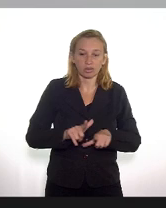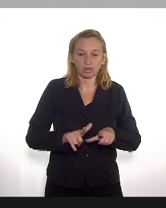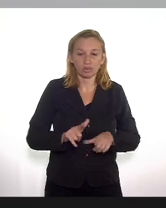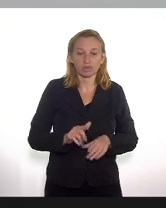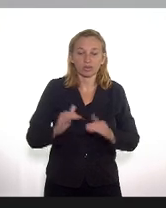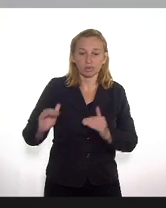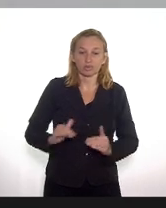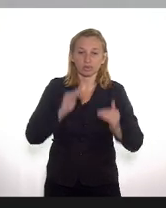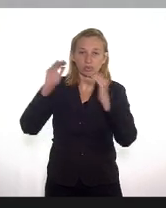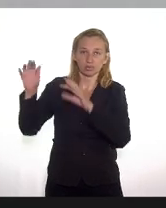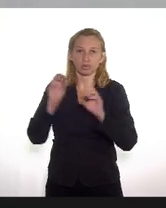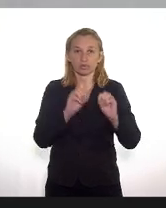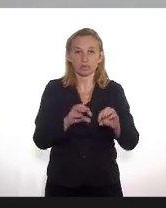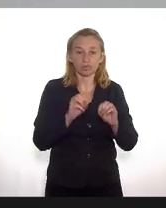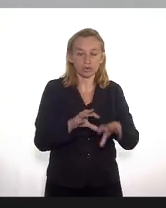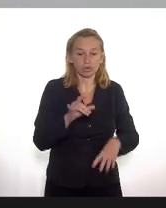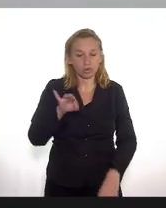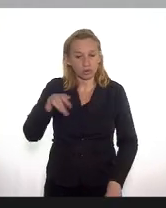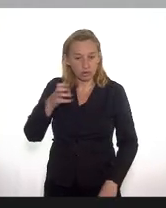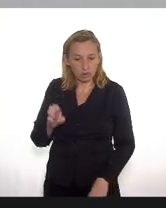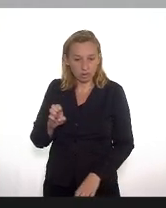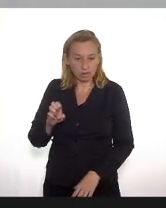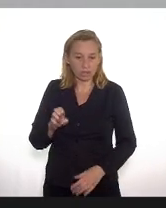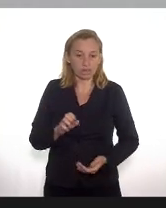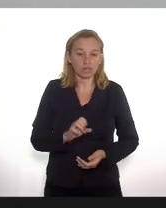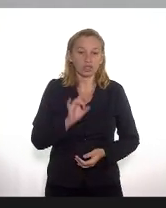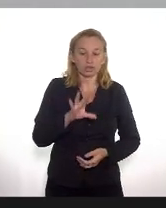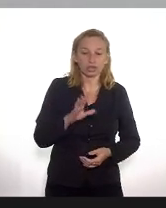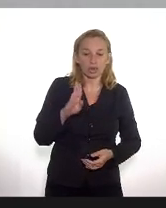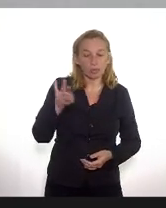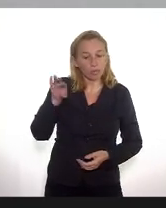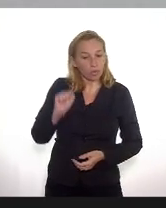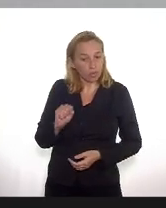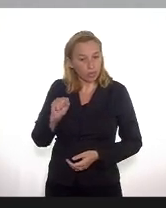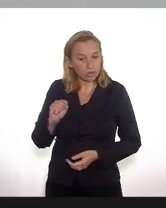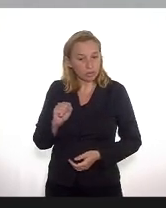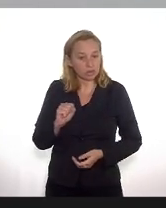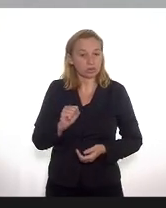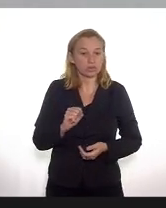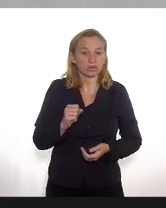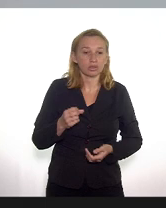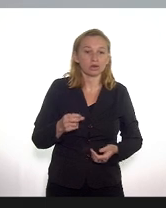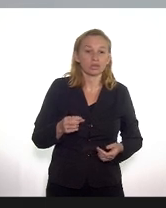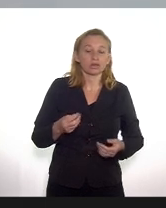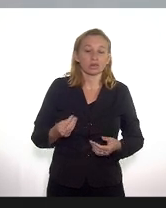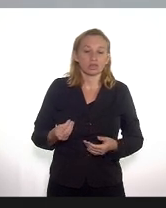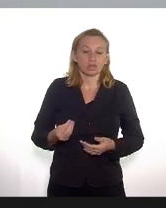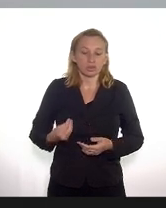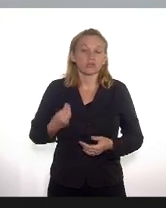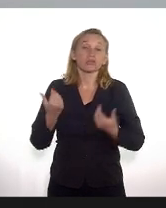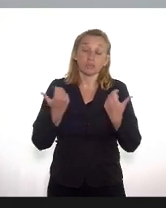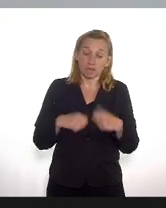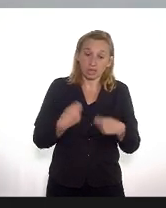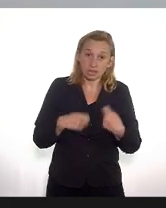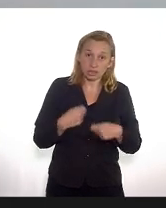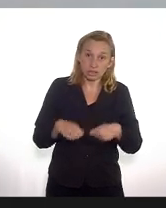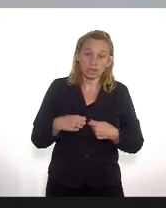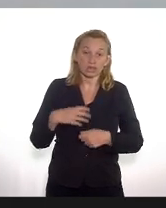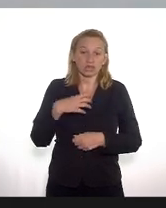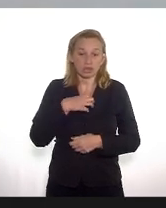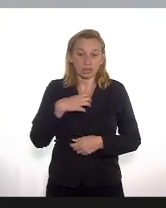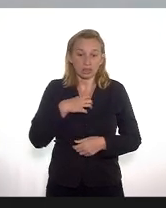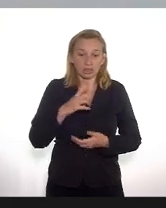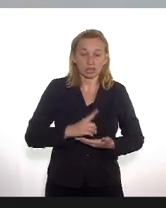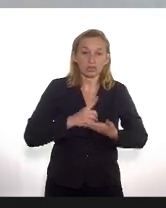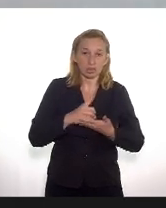ensino superior do consórcio CEDERJ só têm a Bolsa CEDERJ como meio de subsistência e precisam, nesse sentido, ter sua